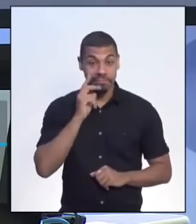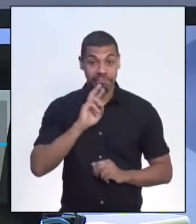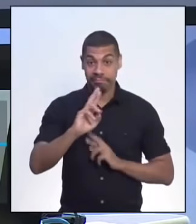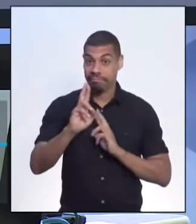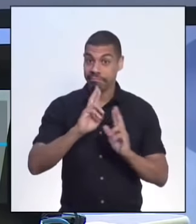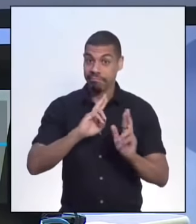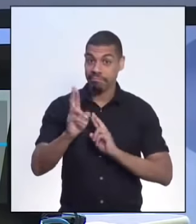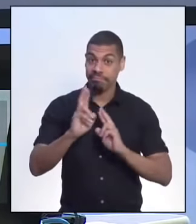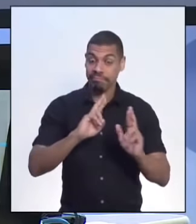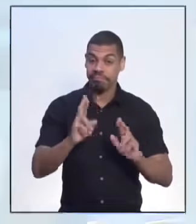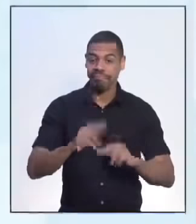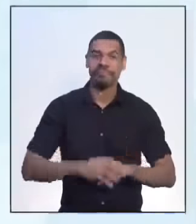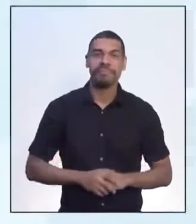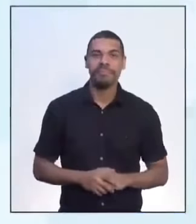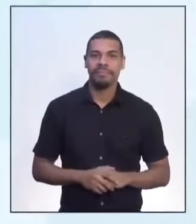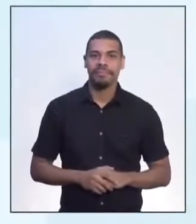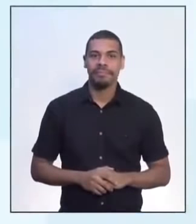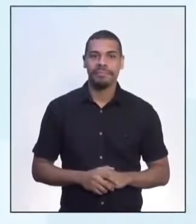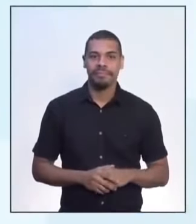respostas,